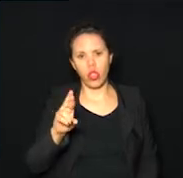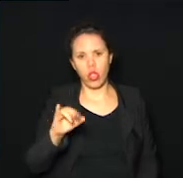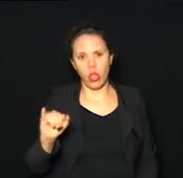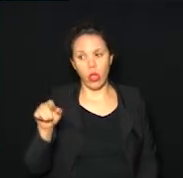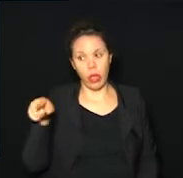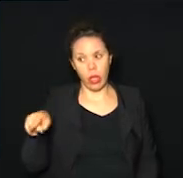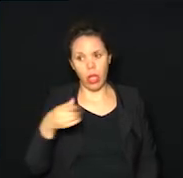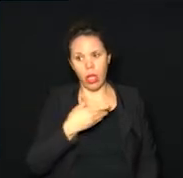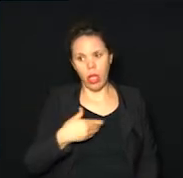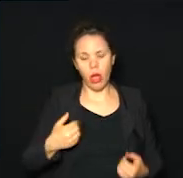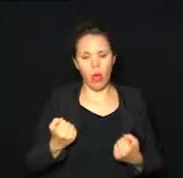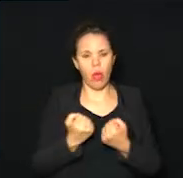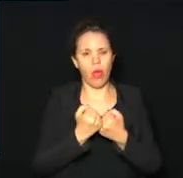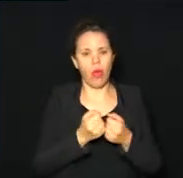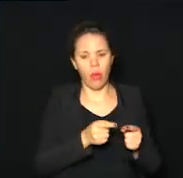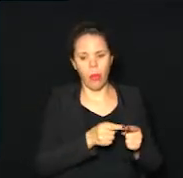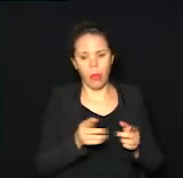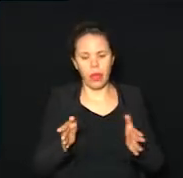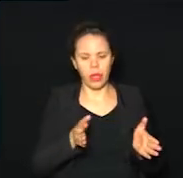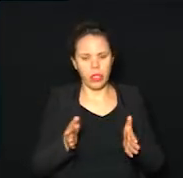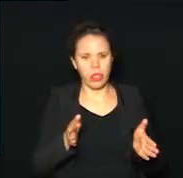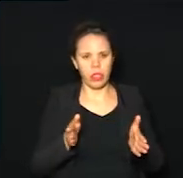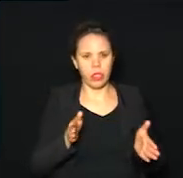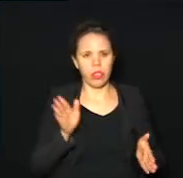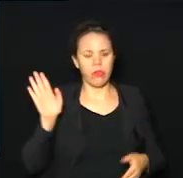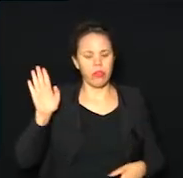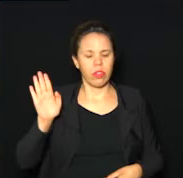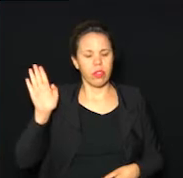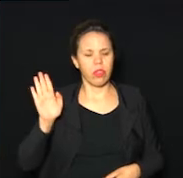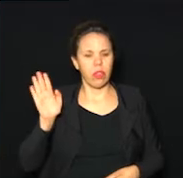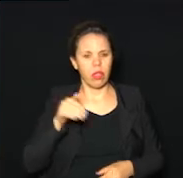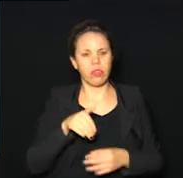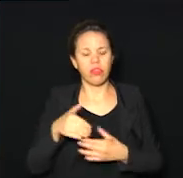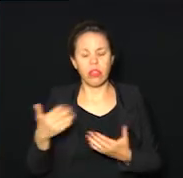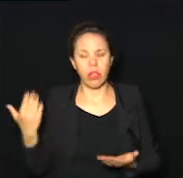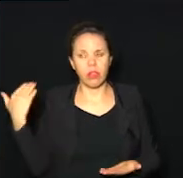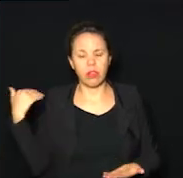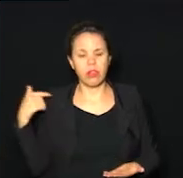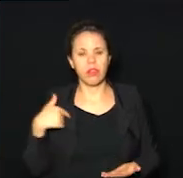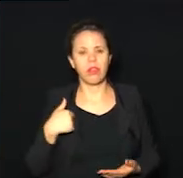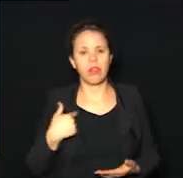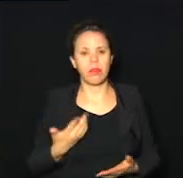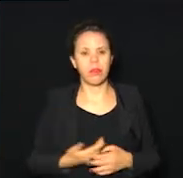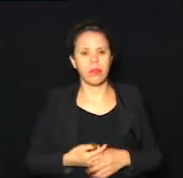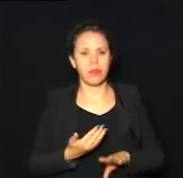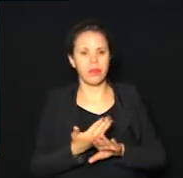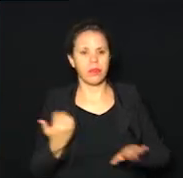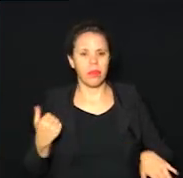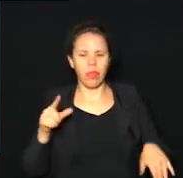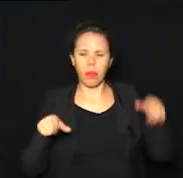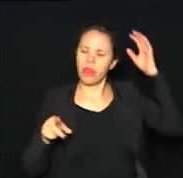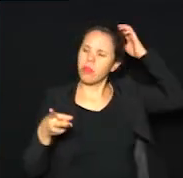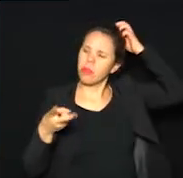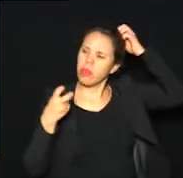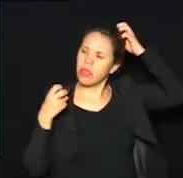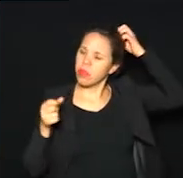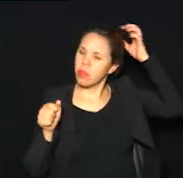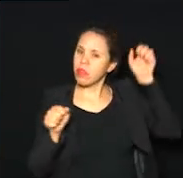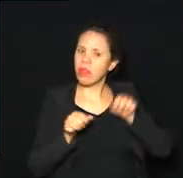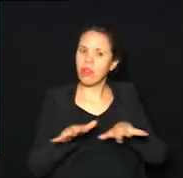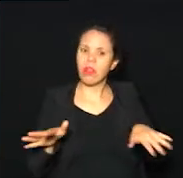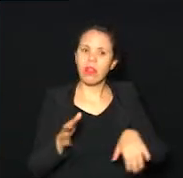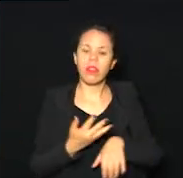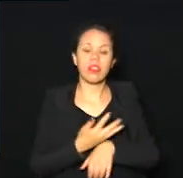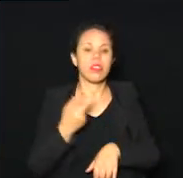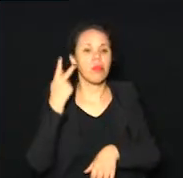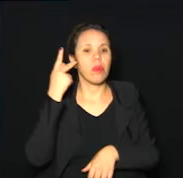esse governo no período eleitoral, né? E que se descolou quando percebeu que a pandemia em São Paulo ia